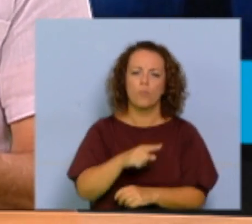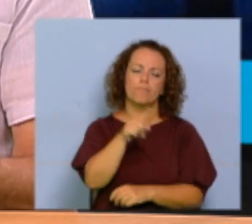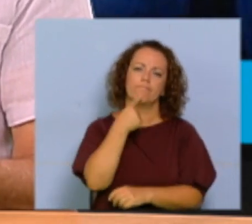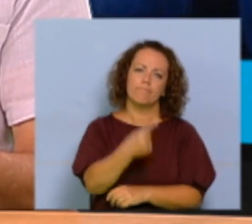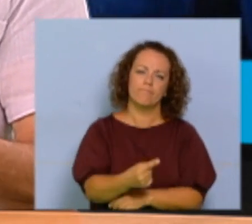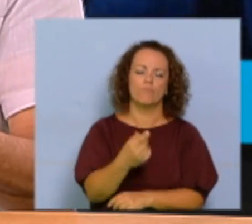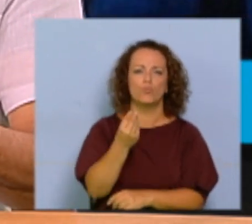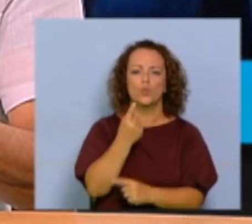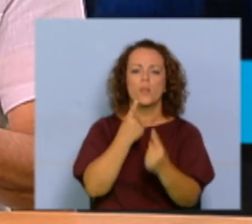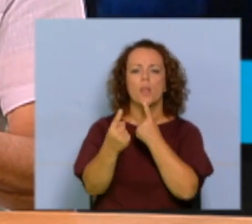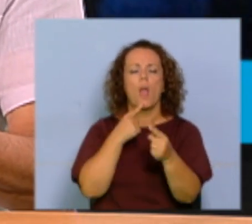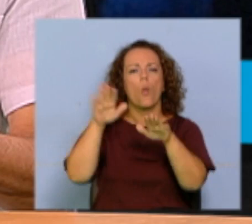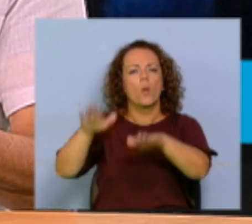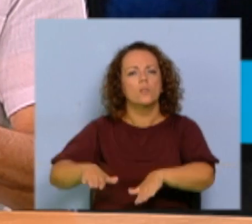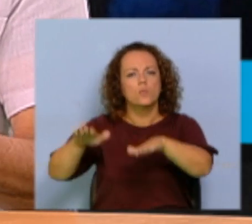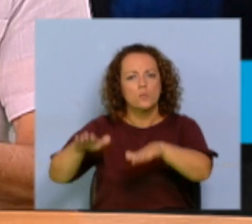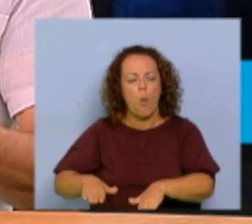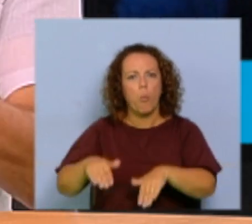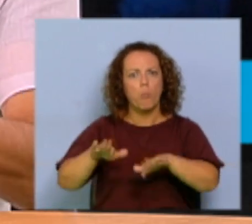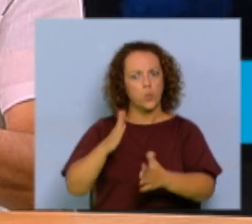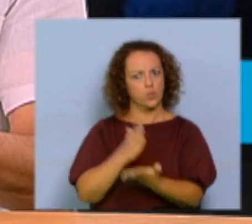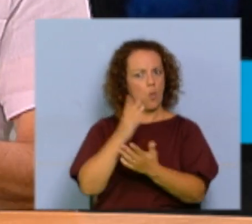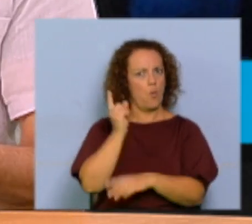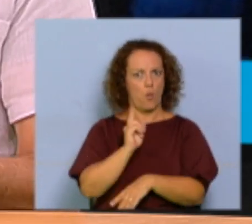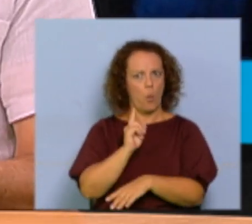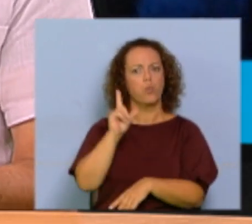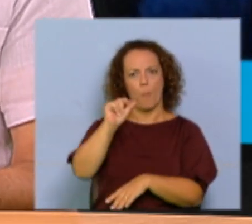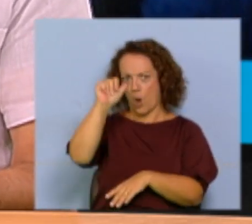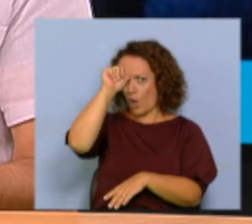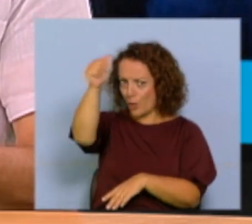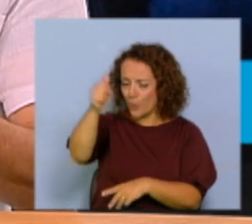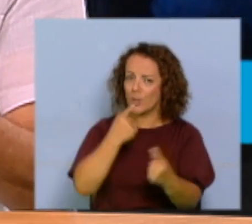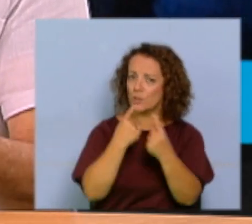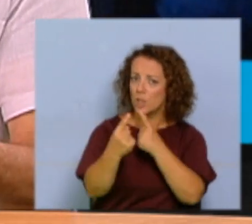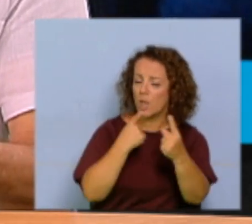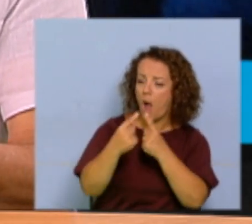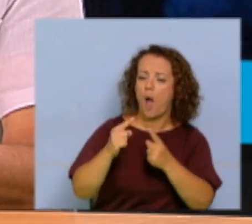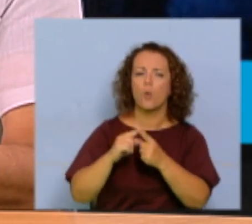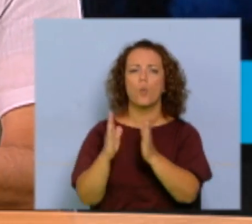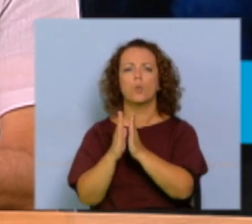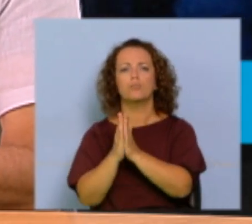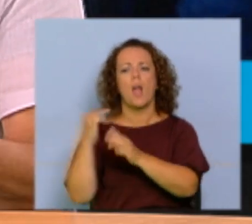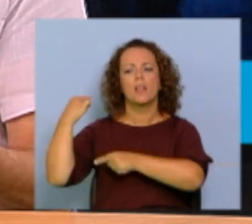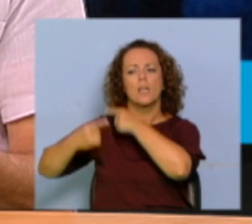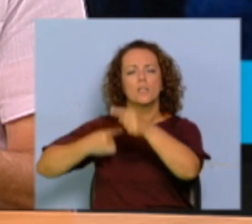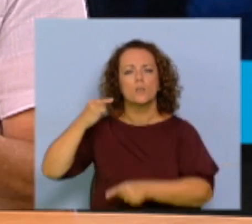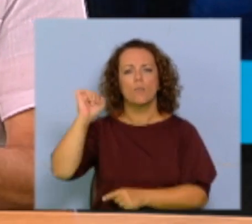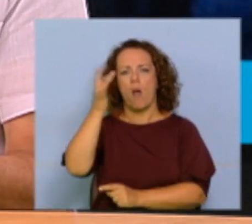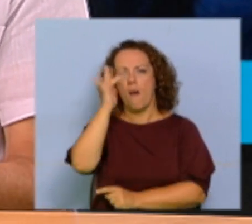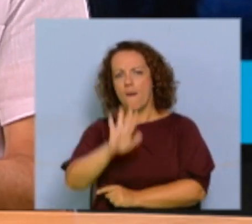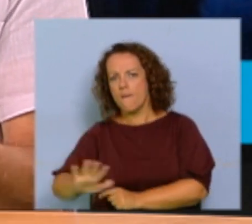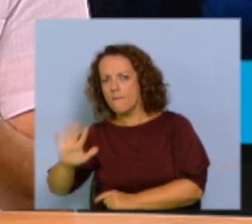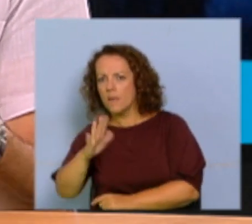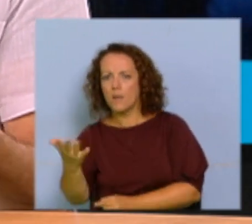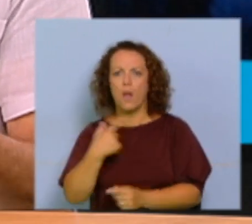com o islamismo, mas nós fazemos o diálogo com o hinduísmo, nós fazemos o diálogo com as religiões tradicionais africanas, nós fazemos o diálogo com